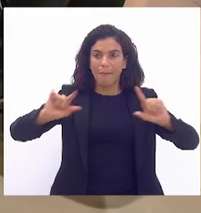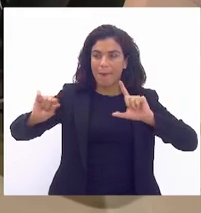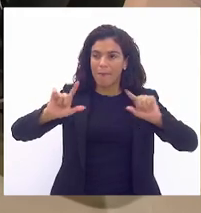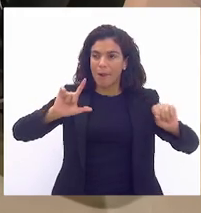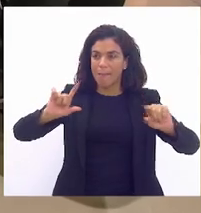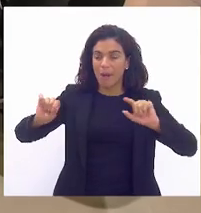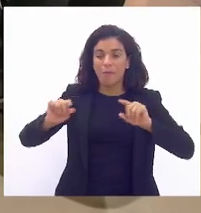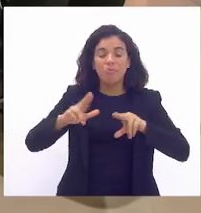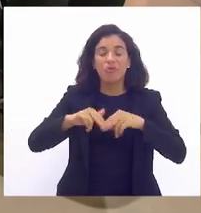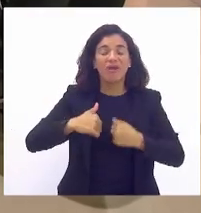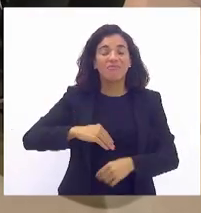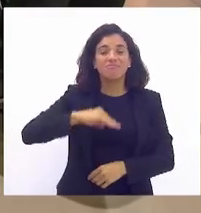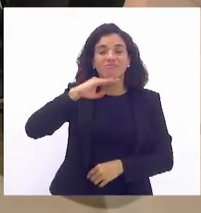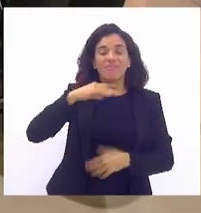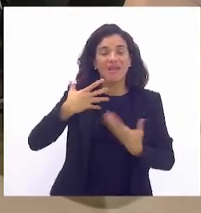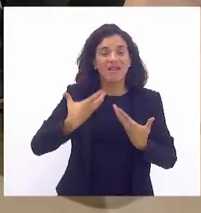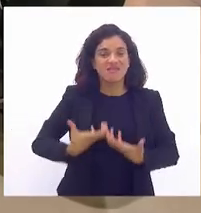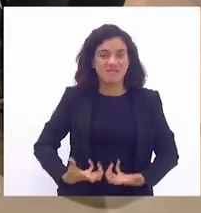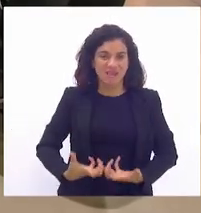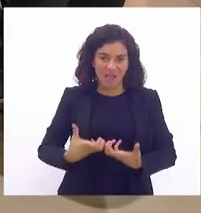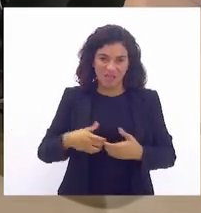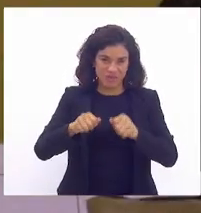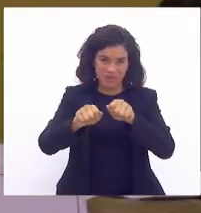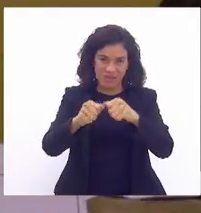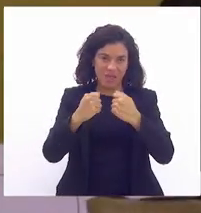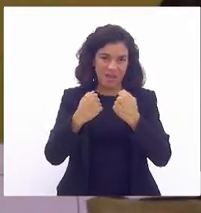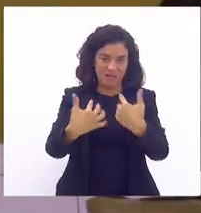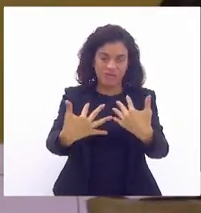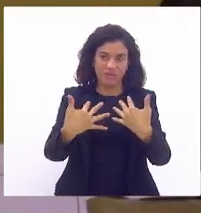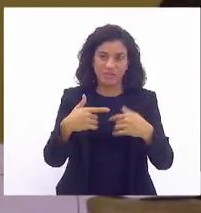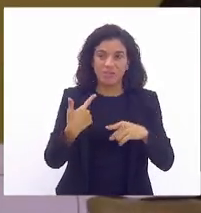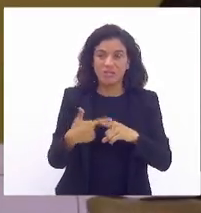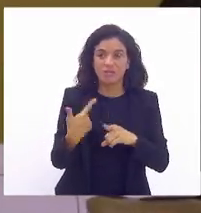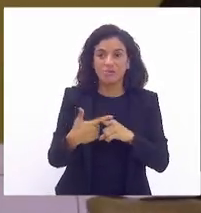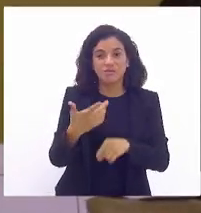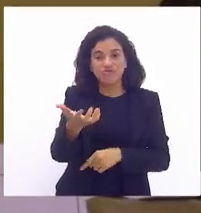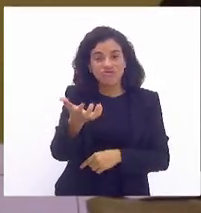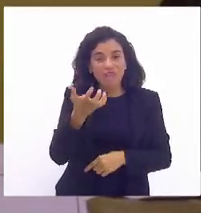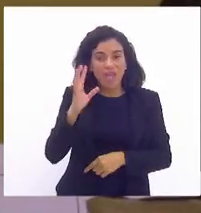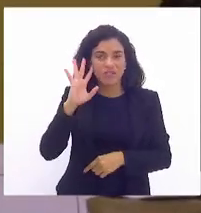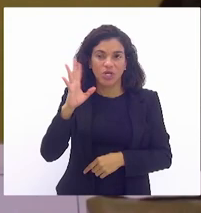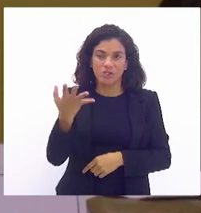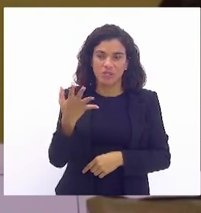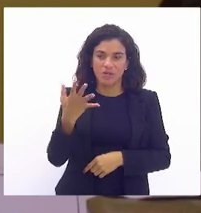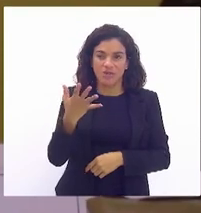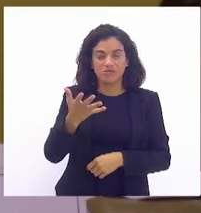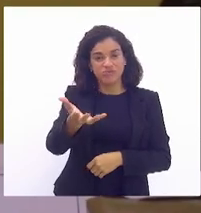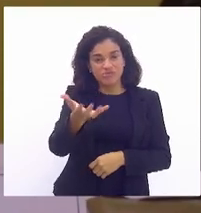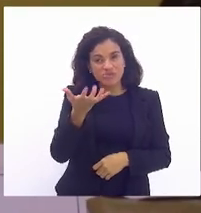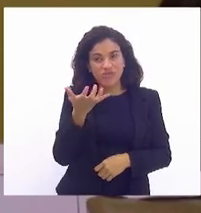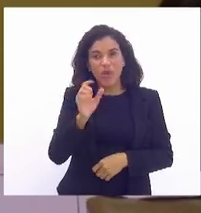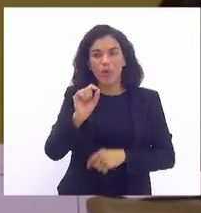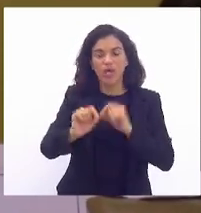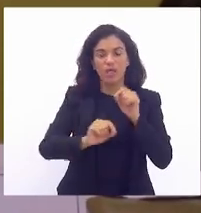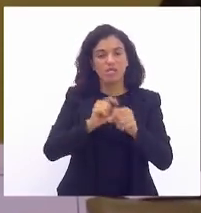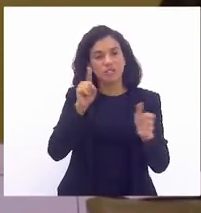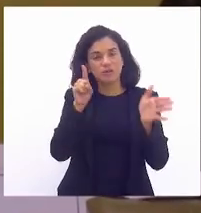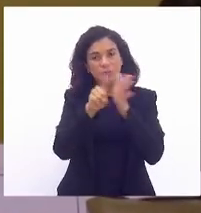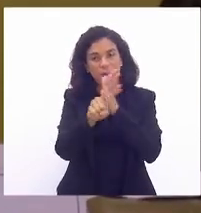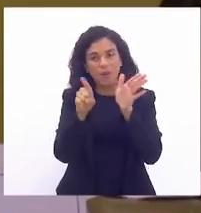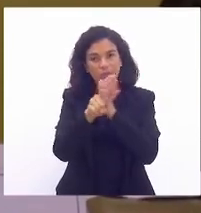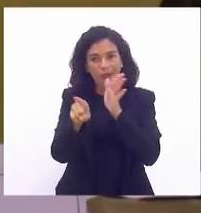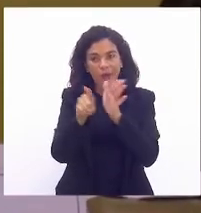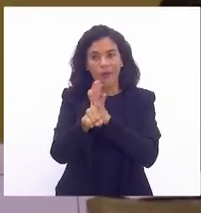diante do cansaço. Não é do cansaço da audiência. É porque a gente quer solução, a gente quer que seja questionado a